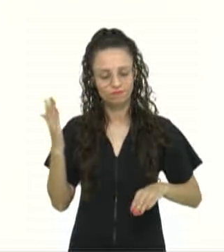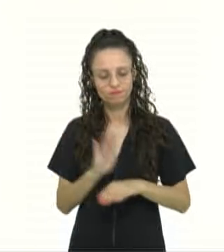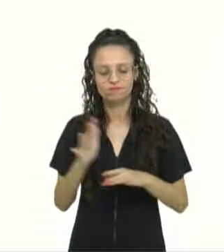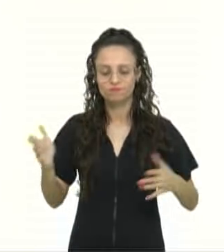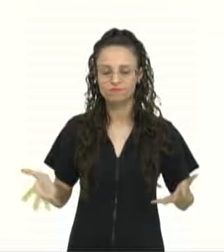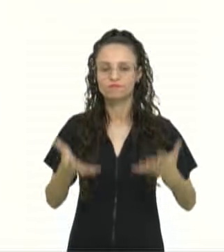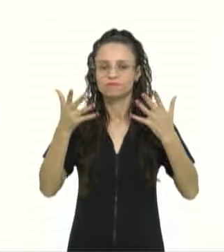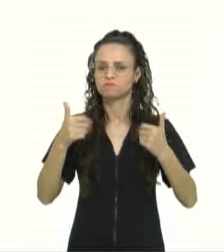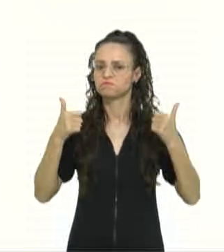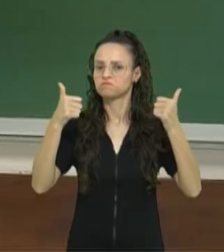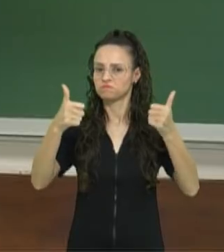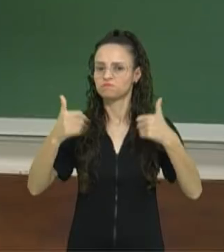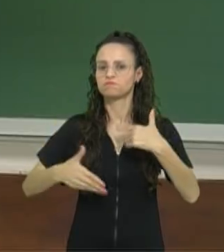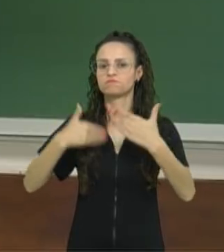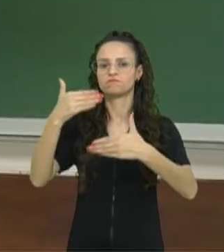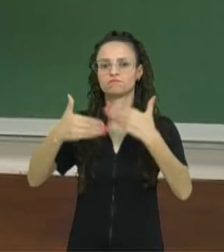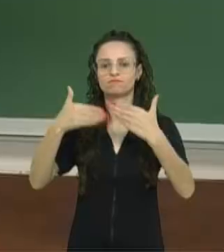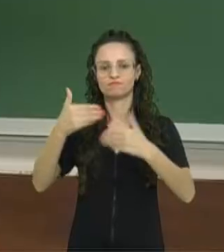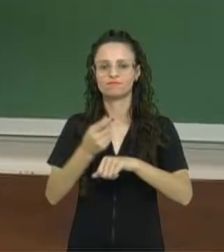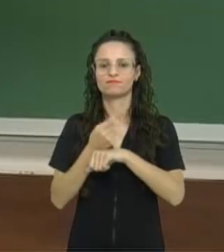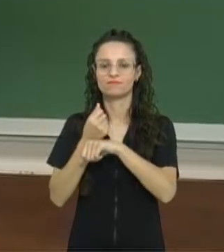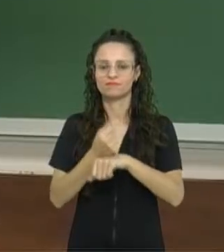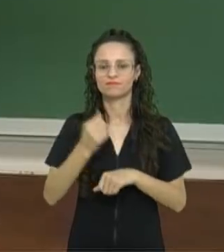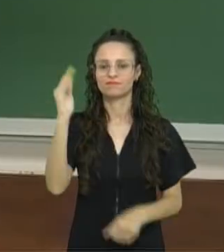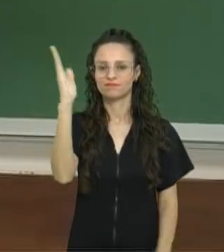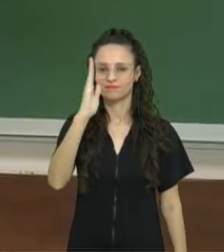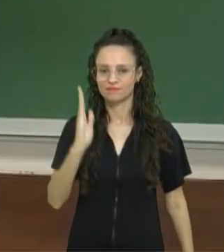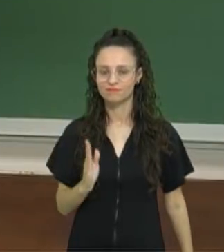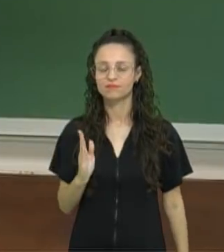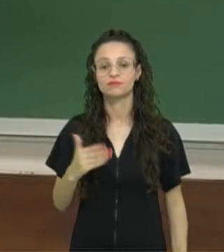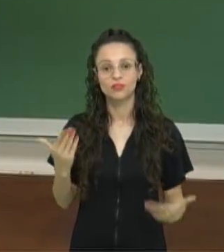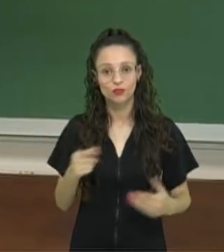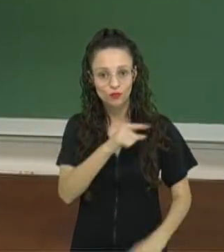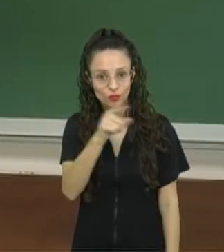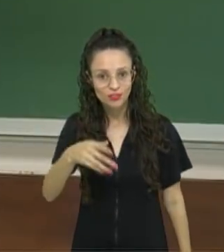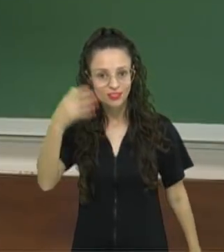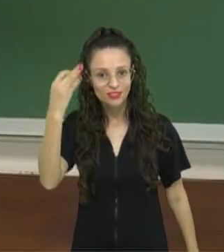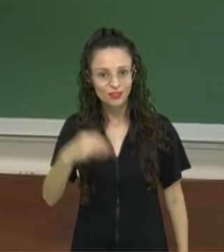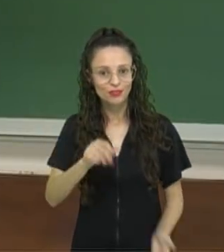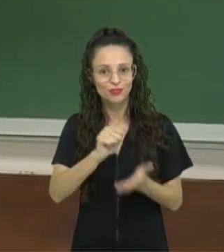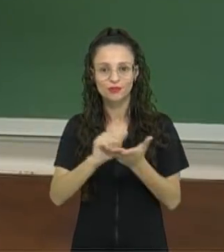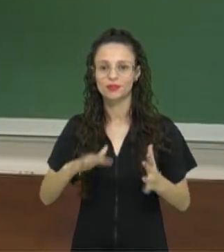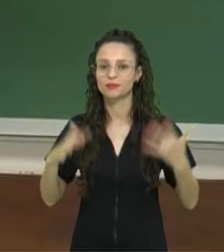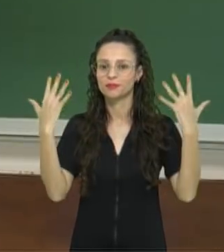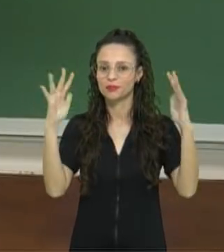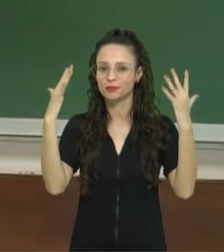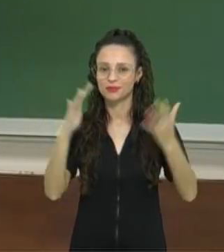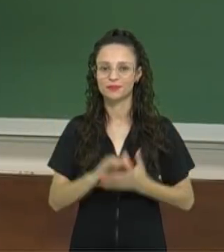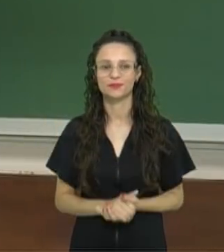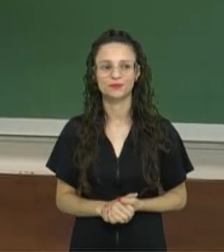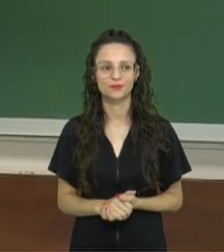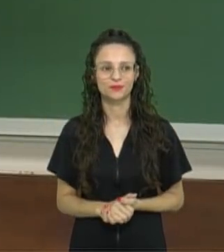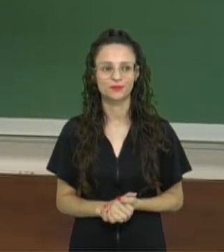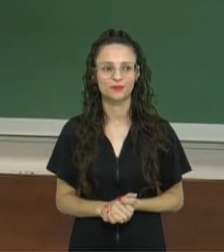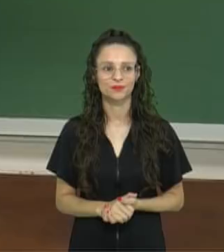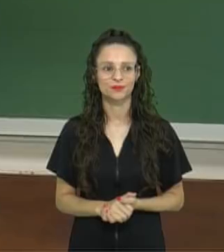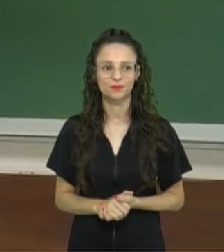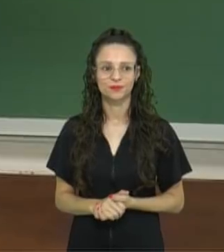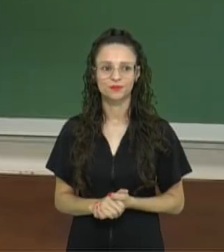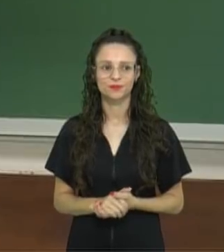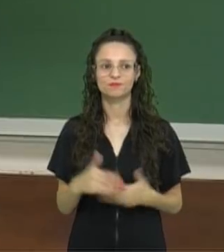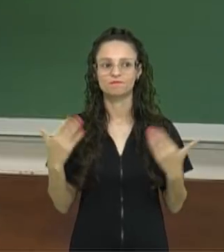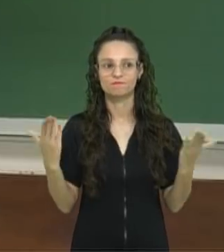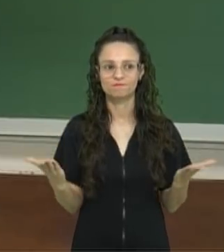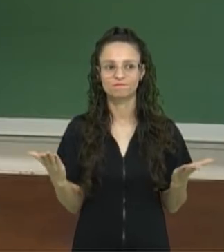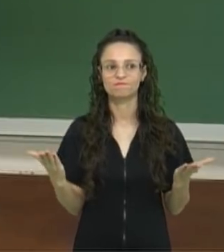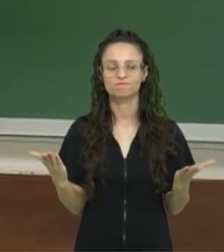para o desenvolvimento econômico do país. Então, para você que acertou a atividade, está de parabéns! E aí,